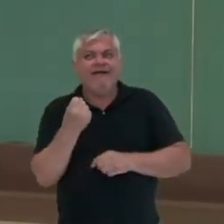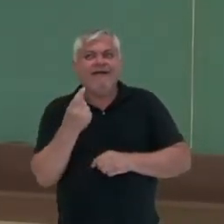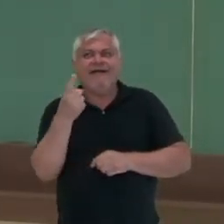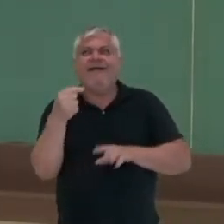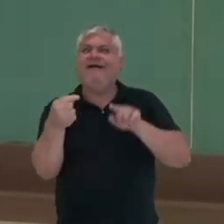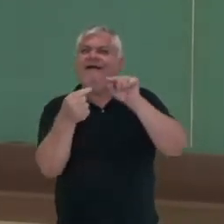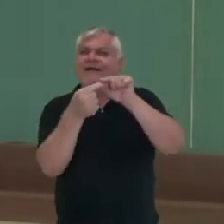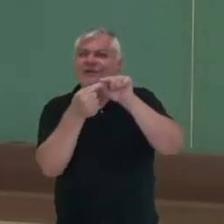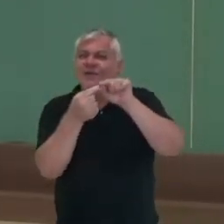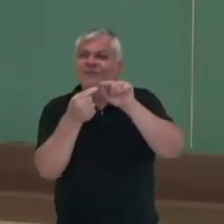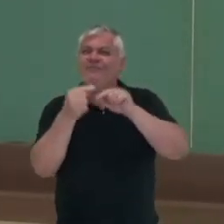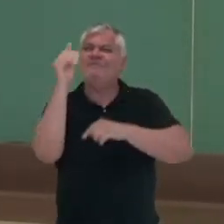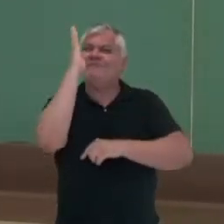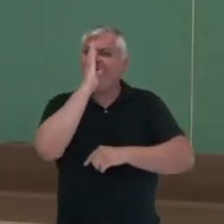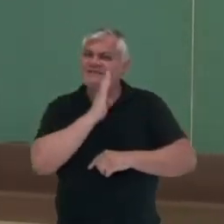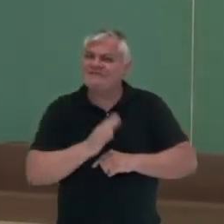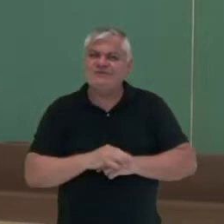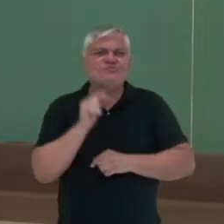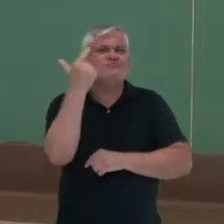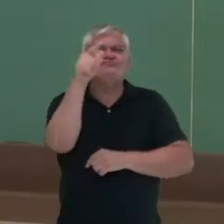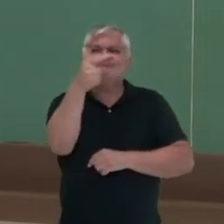não traz